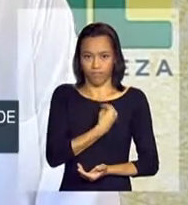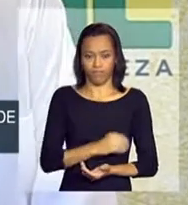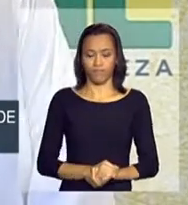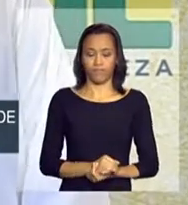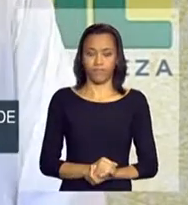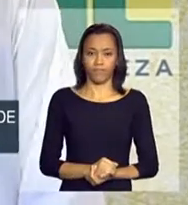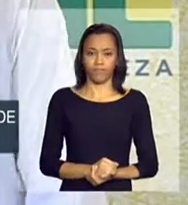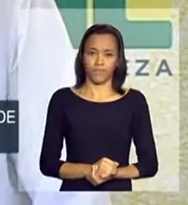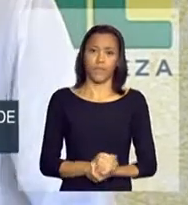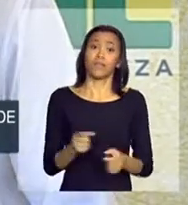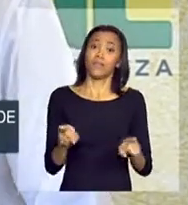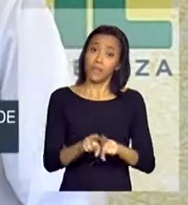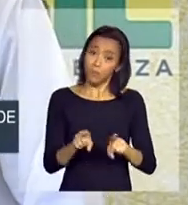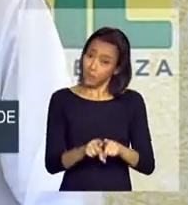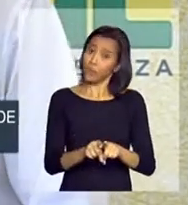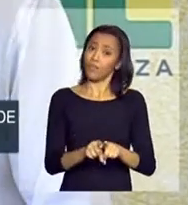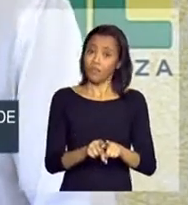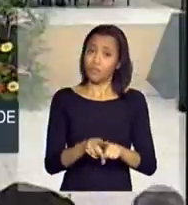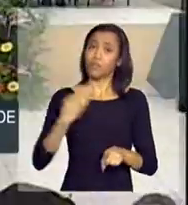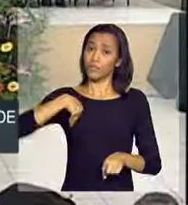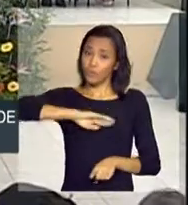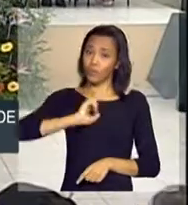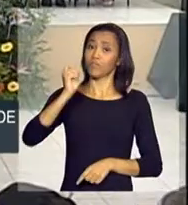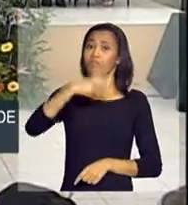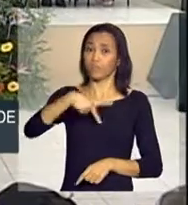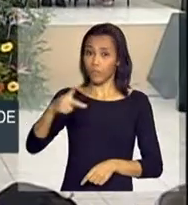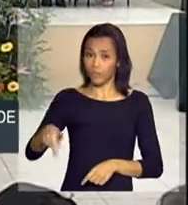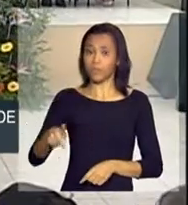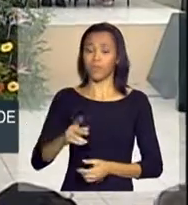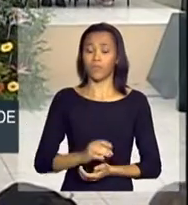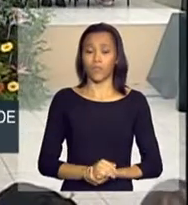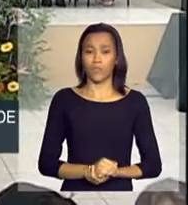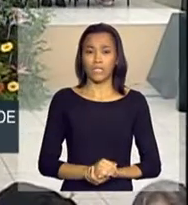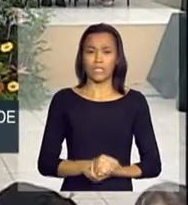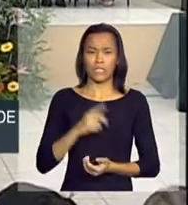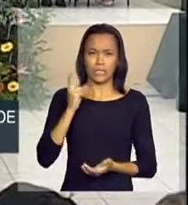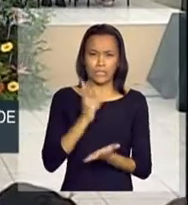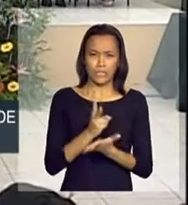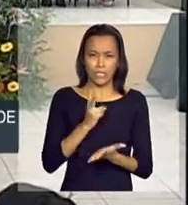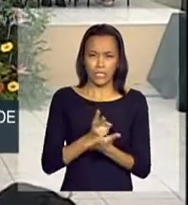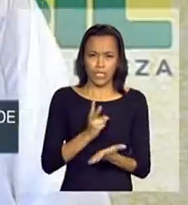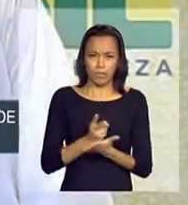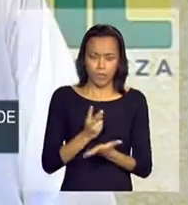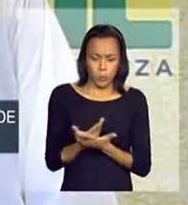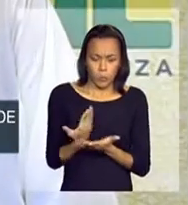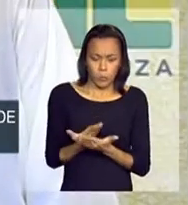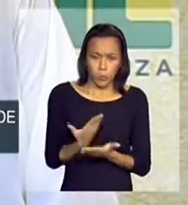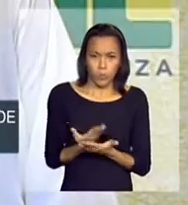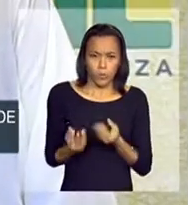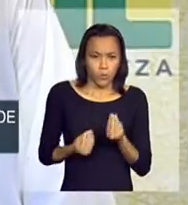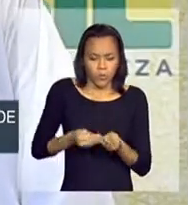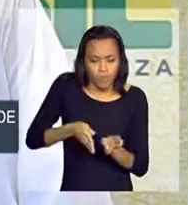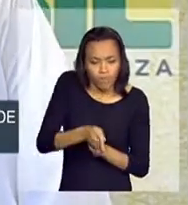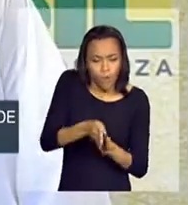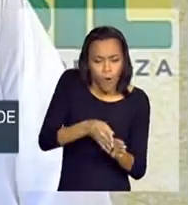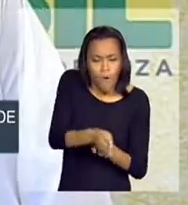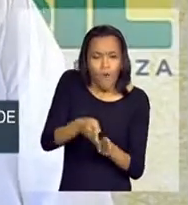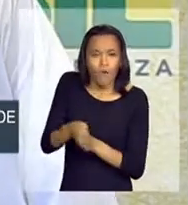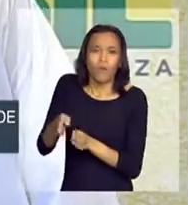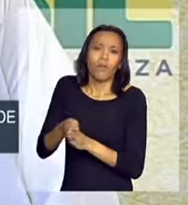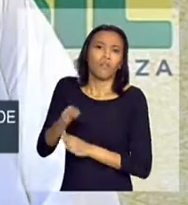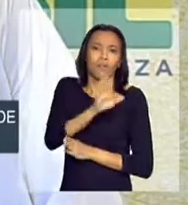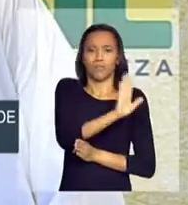ah e também obviamente para todos nossos professores o que se dedicam aqui é o aos nossos